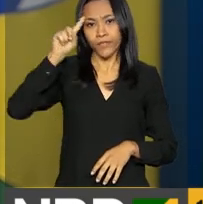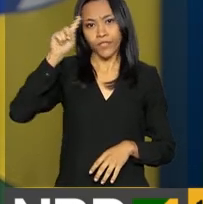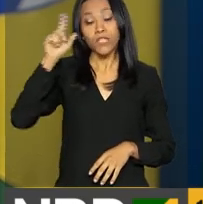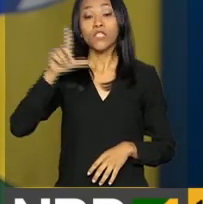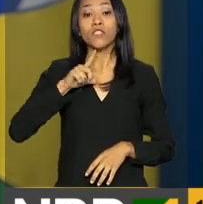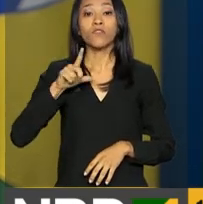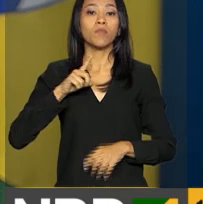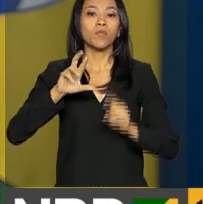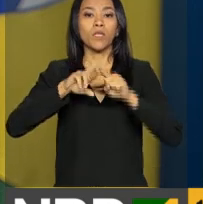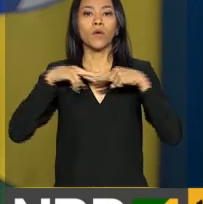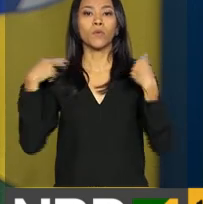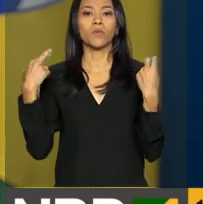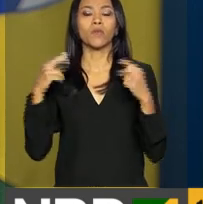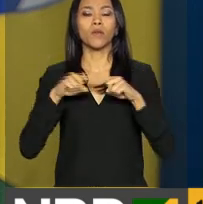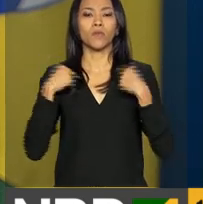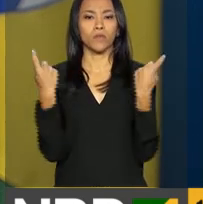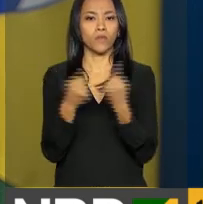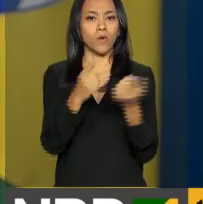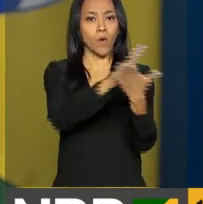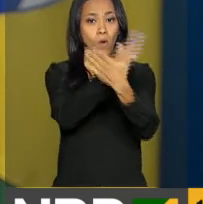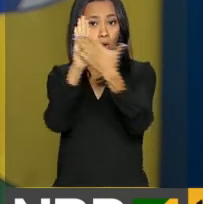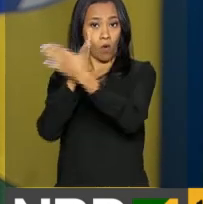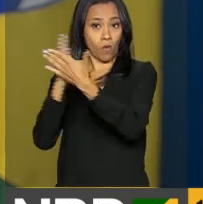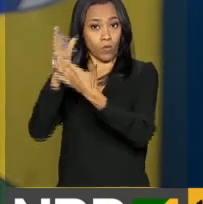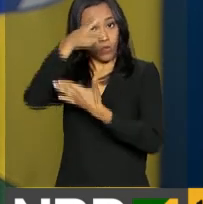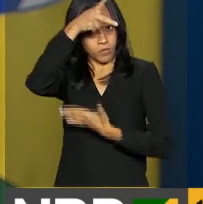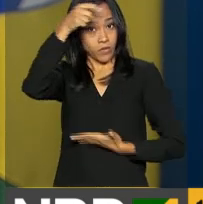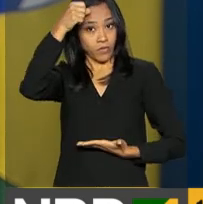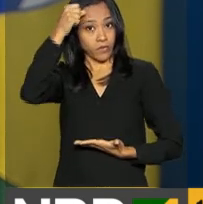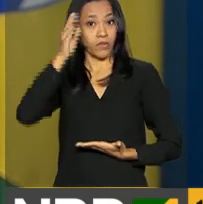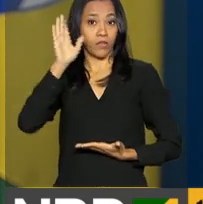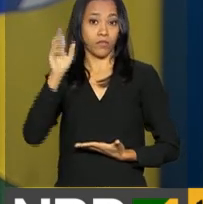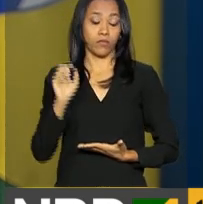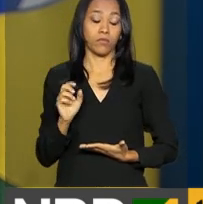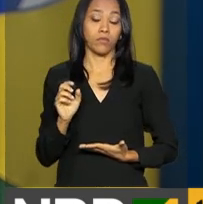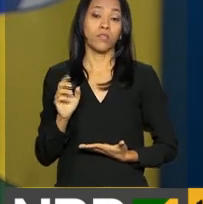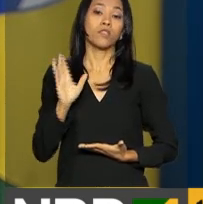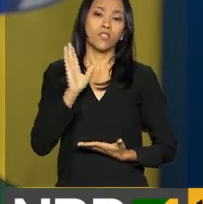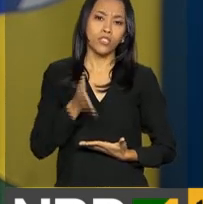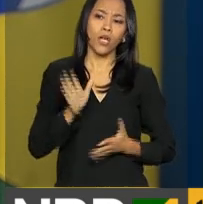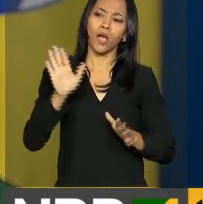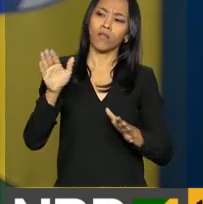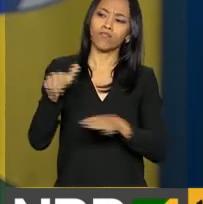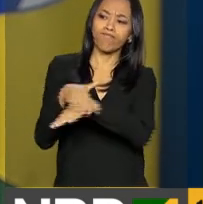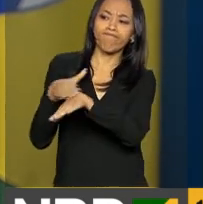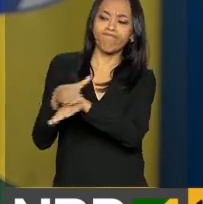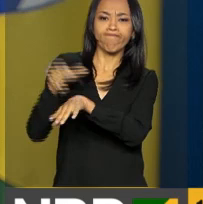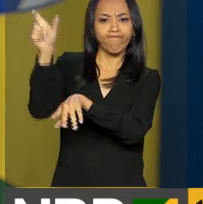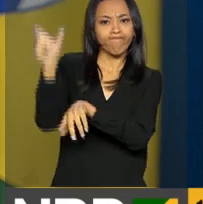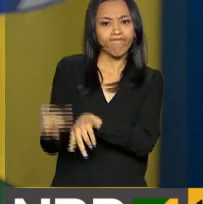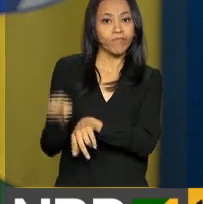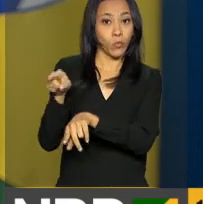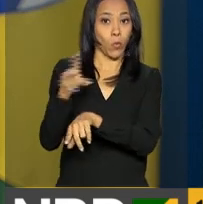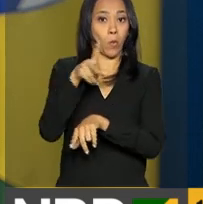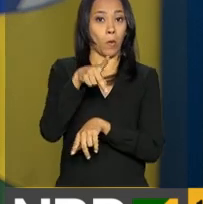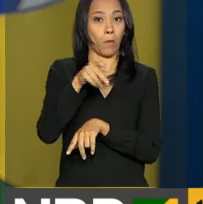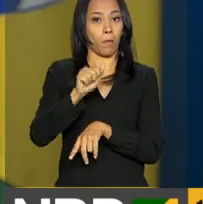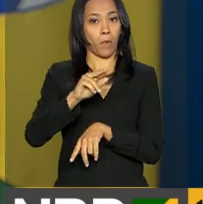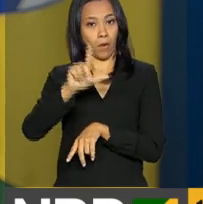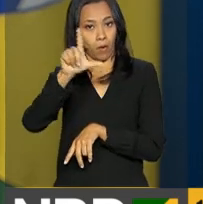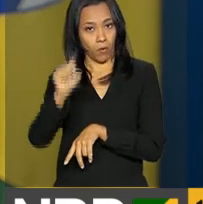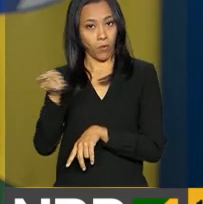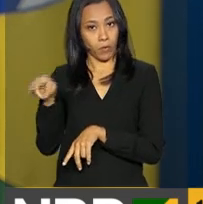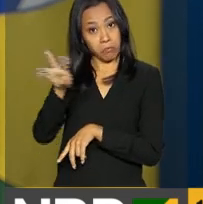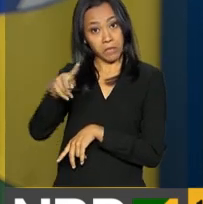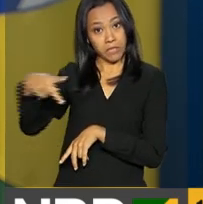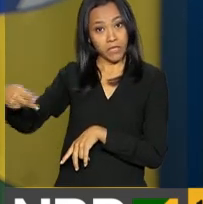reunião com alguns prefeitos e nós ajustamos com o Paulo uma fórmula de auxiliar os